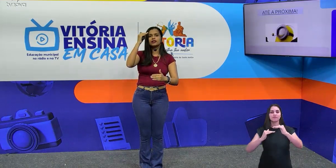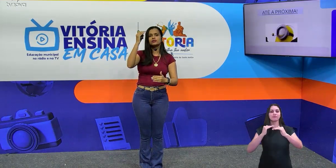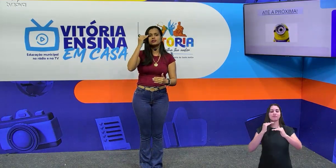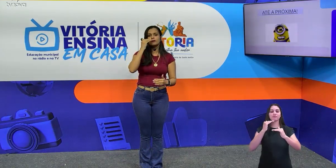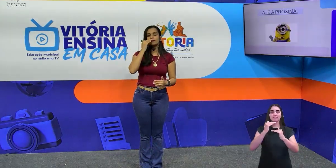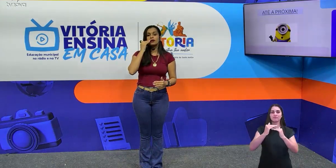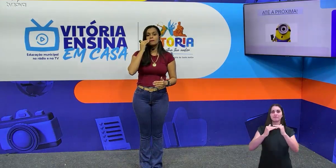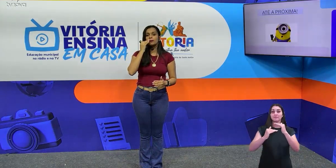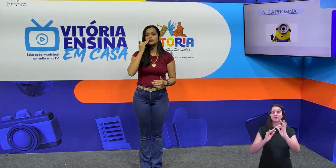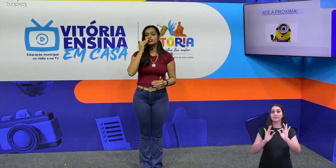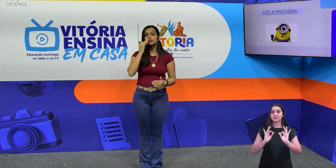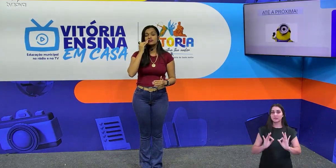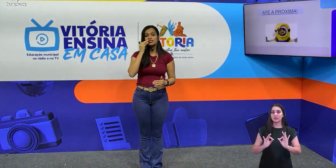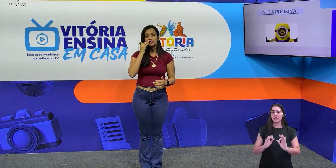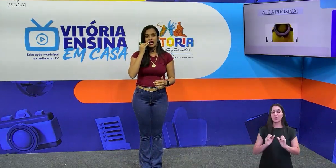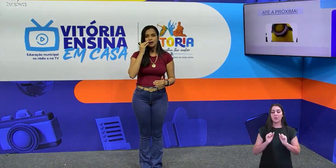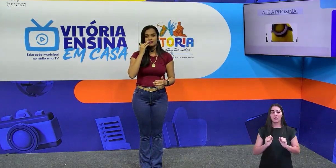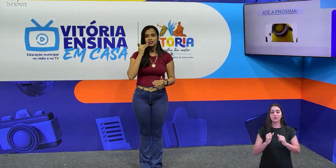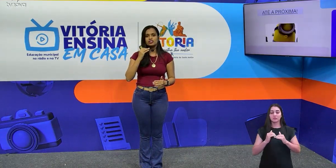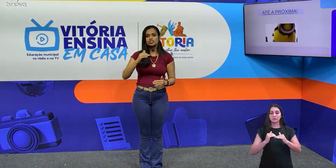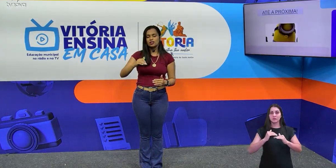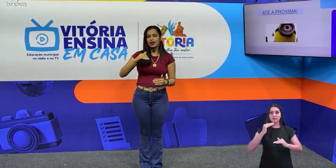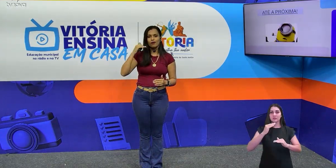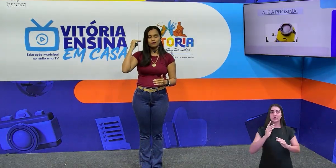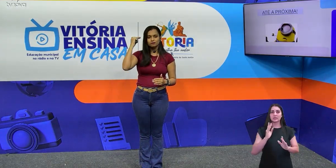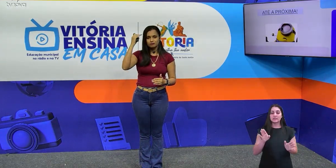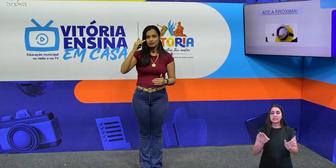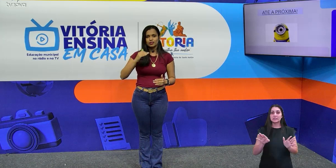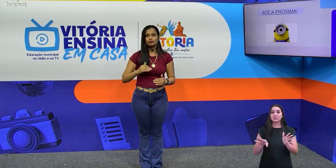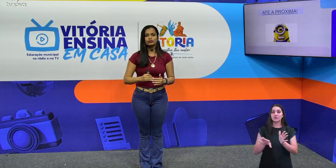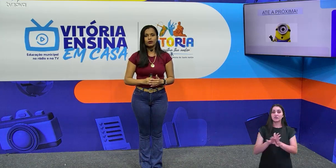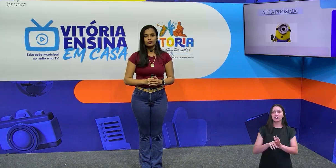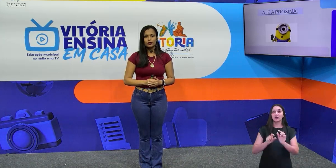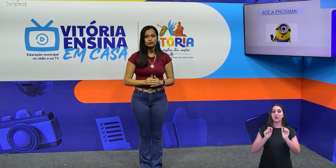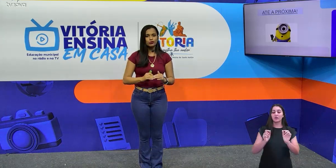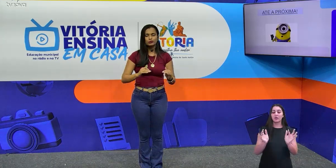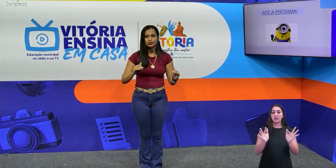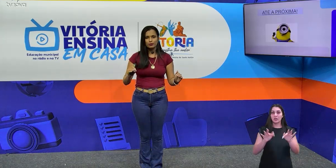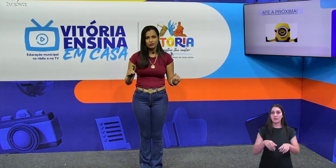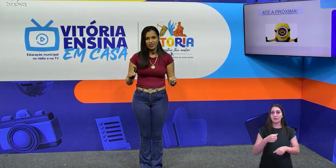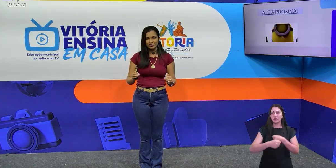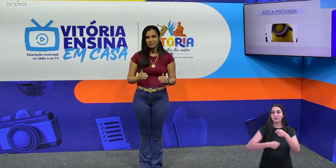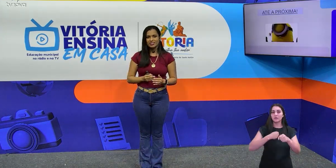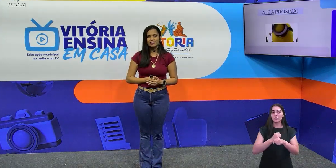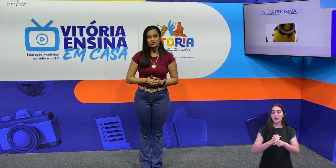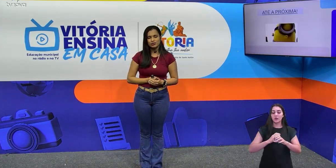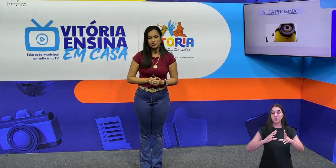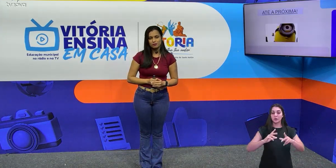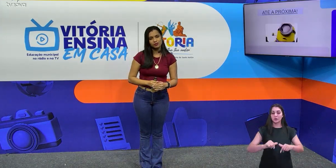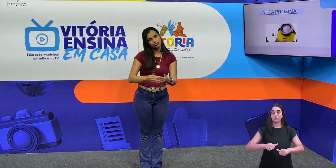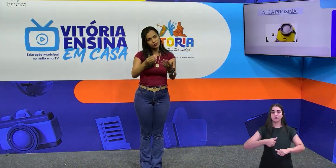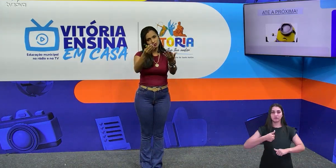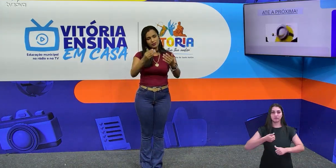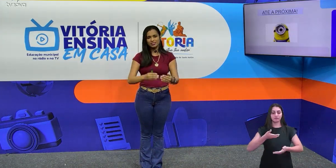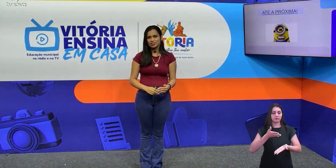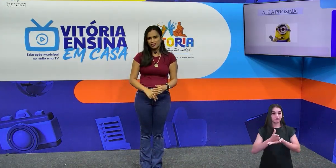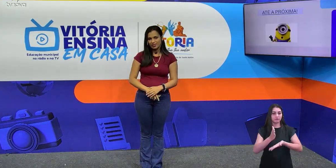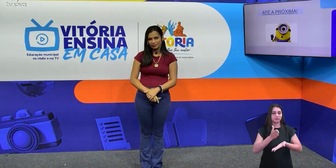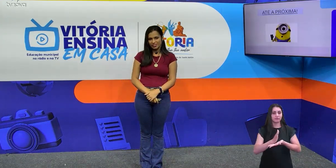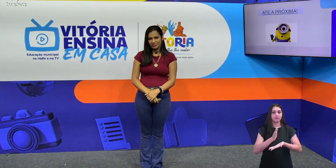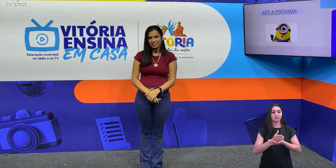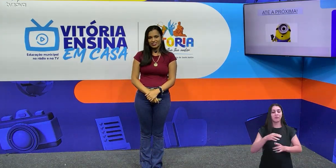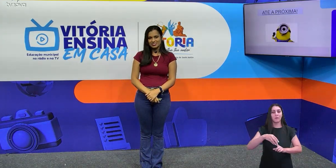dia um degrauzinho, para poder a gente avançar e chegar, no final do ano, todo mundo aprovado em suas disciplinas, principalmente